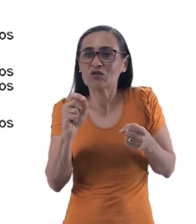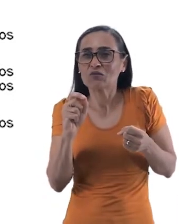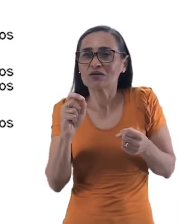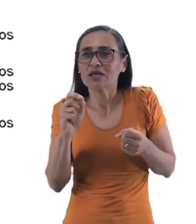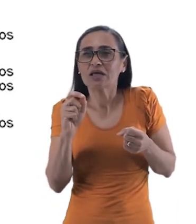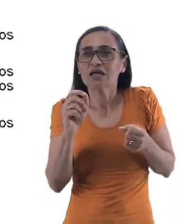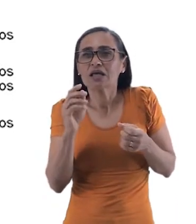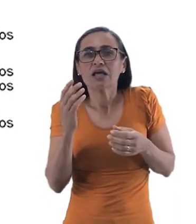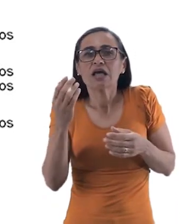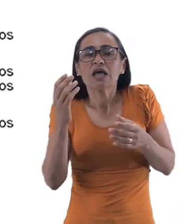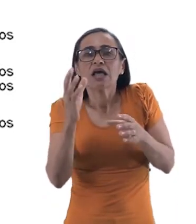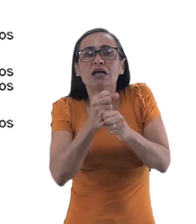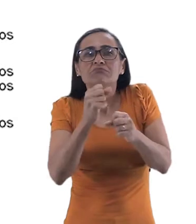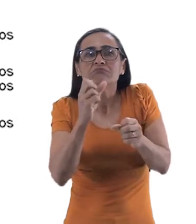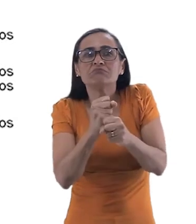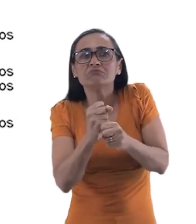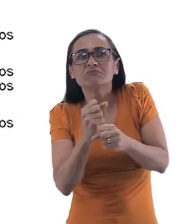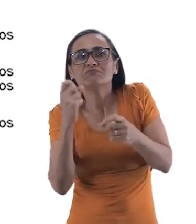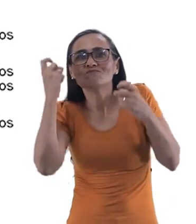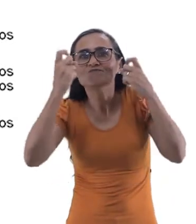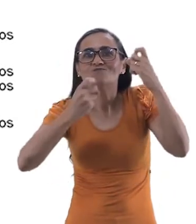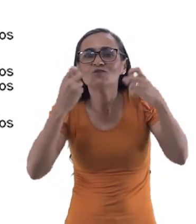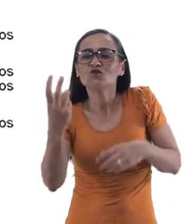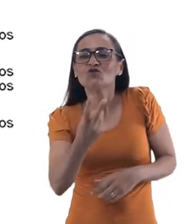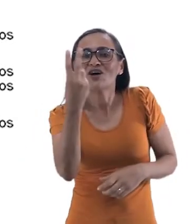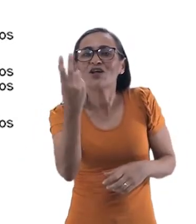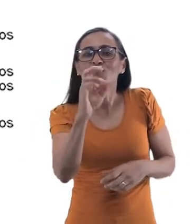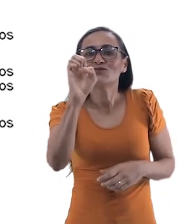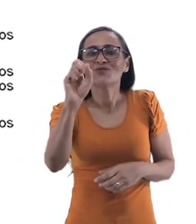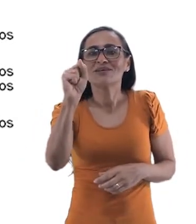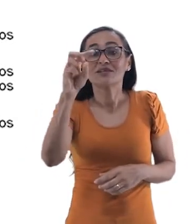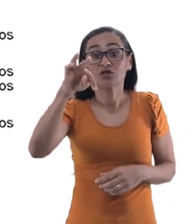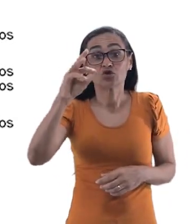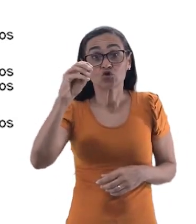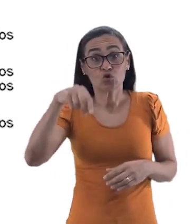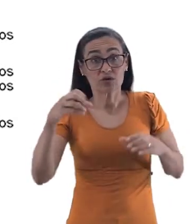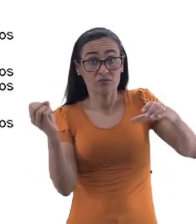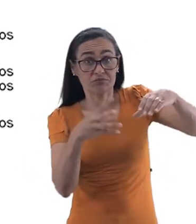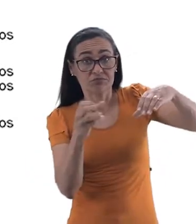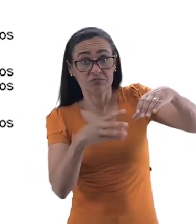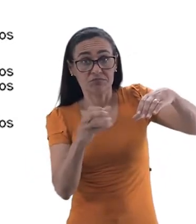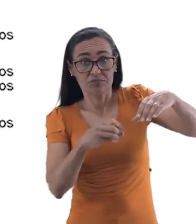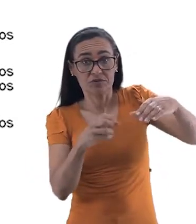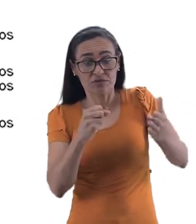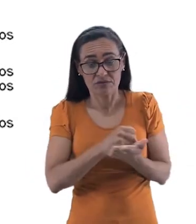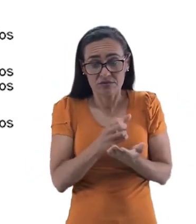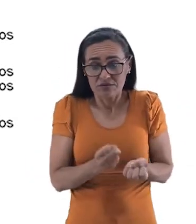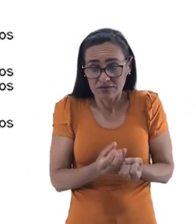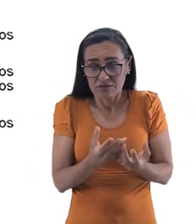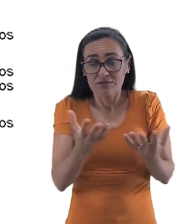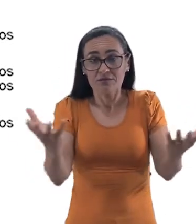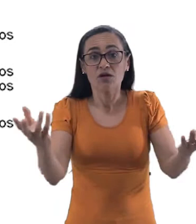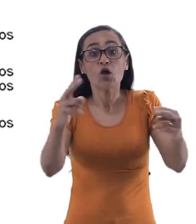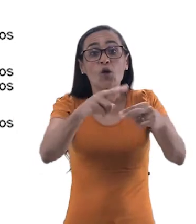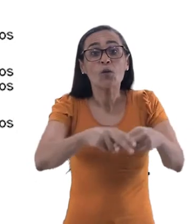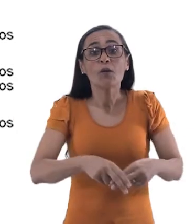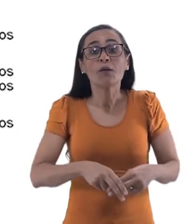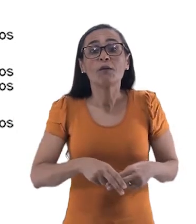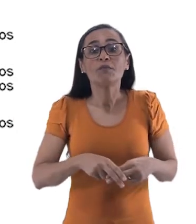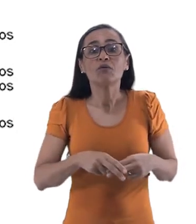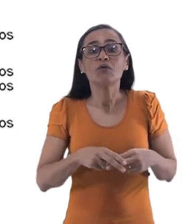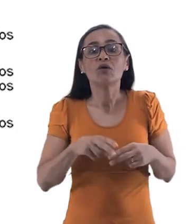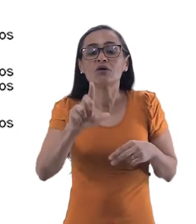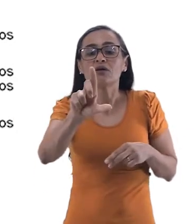a mensuração e valoração do estoque. A alocação dos custos indiretos era feita